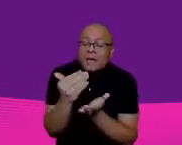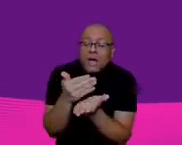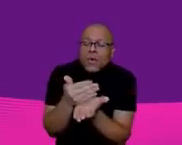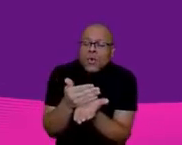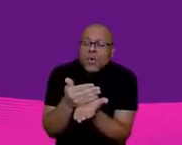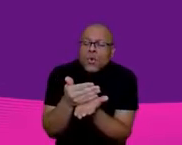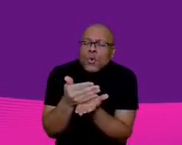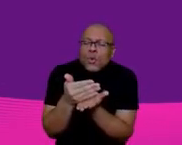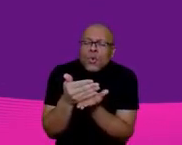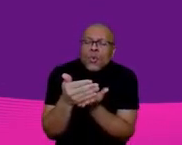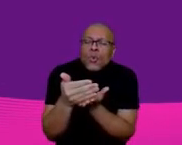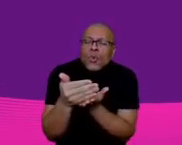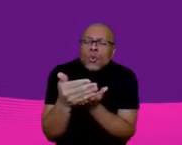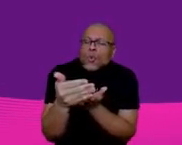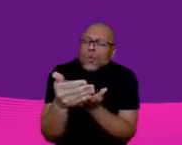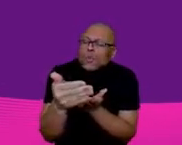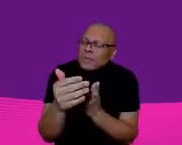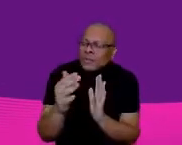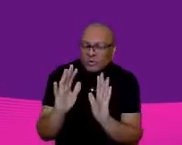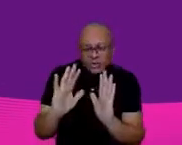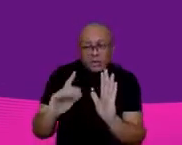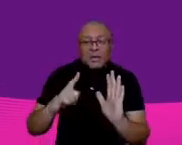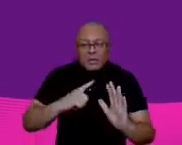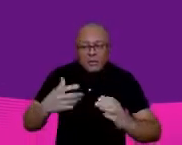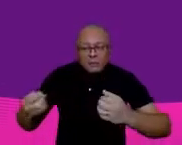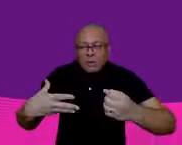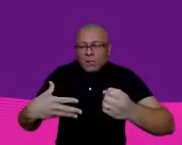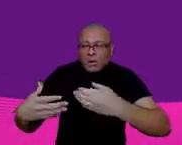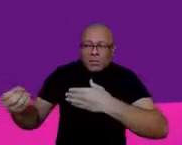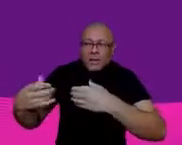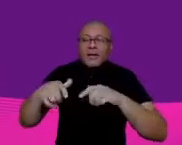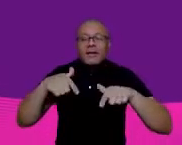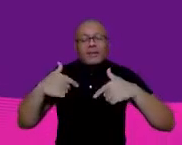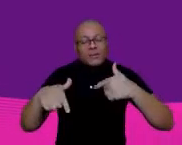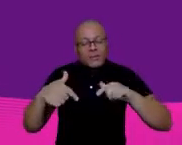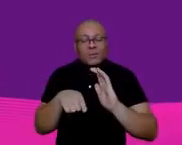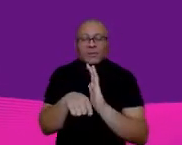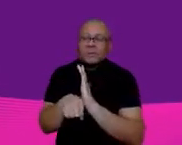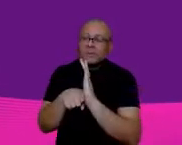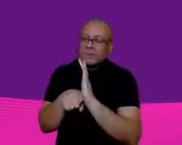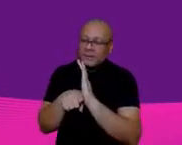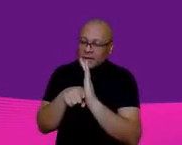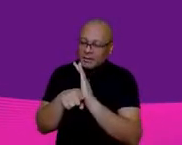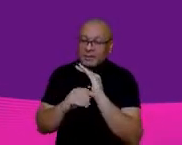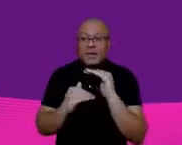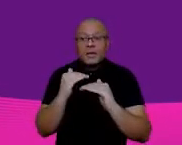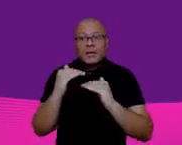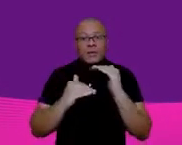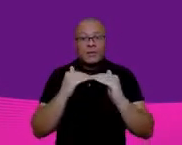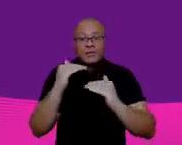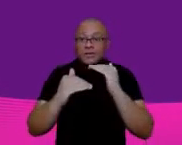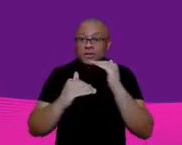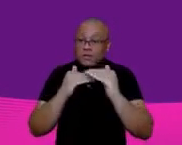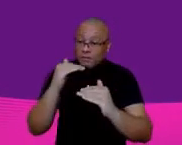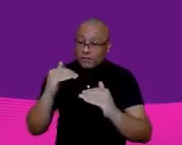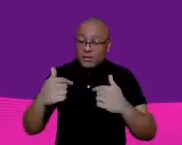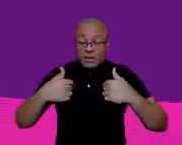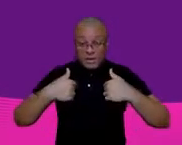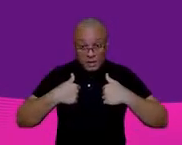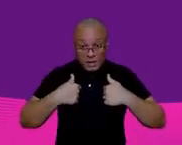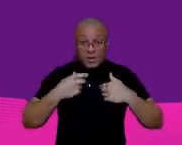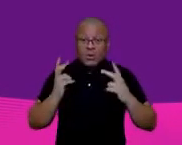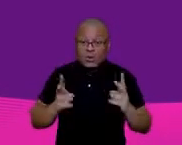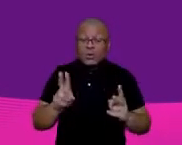ainda muito a surgir. Estamos trabalhando com pesquisa, desenvolvimento, e eu, em geral, uso o